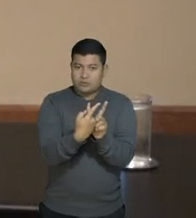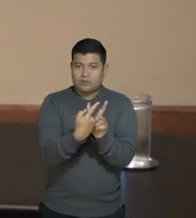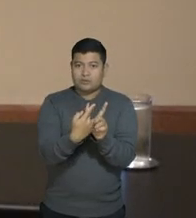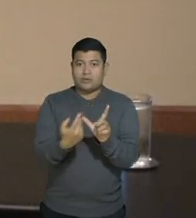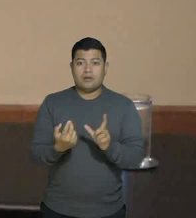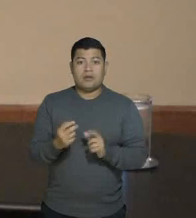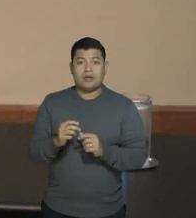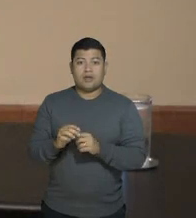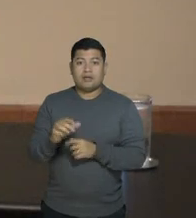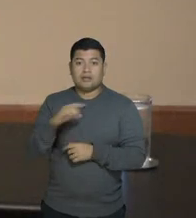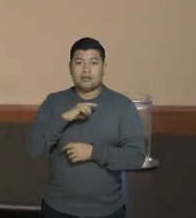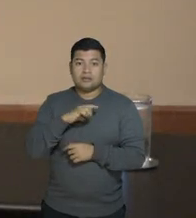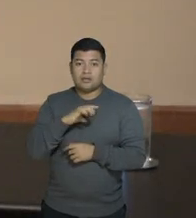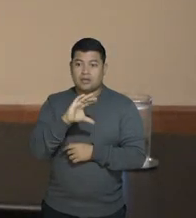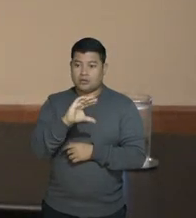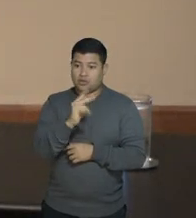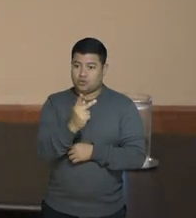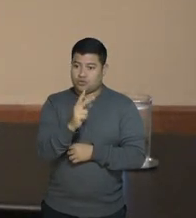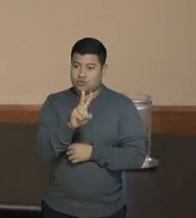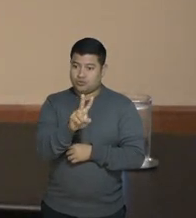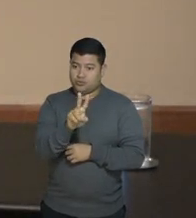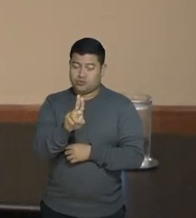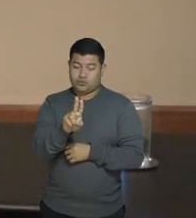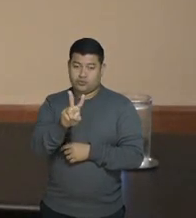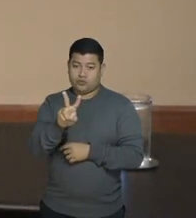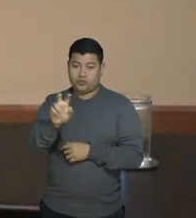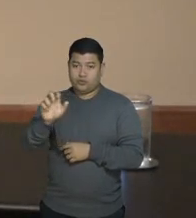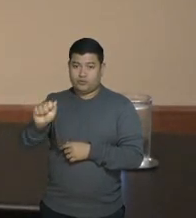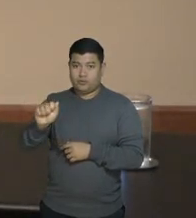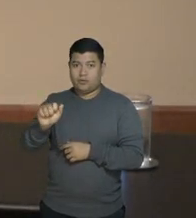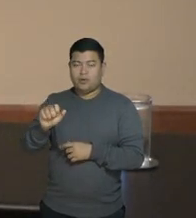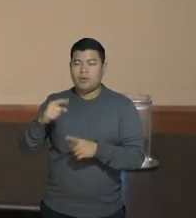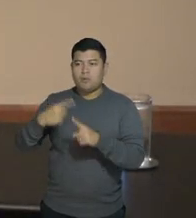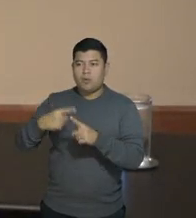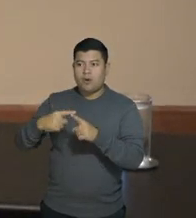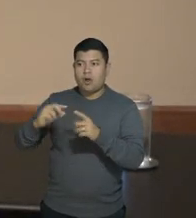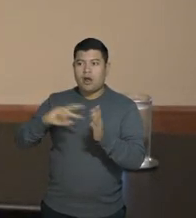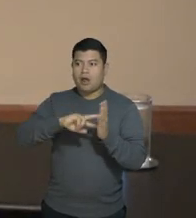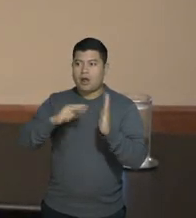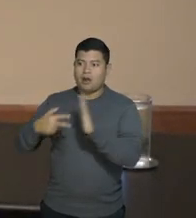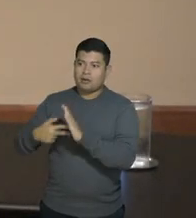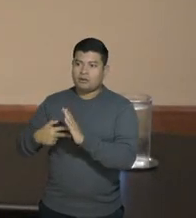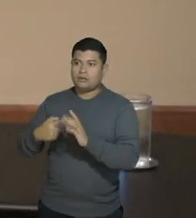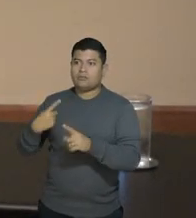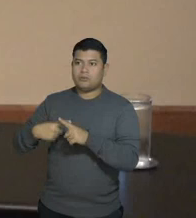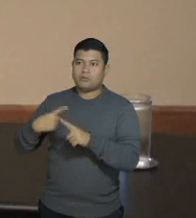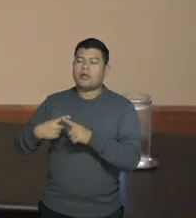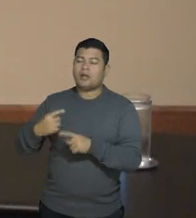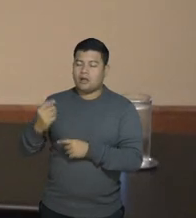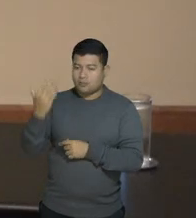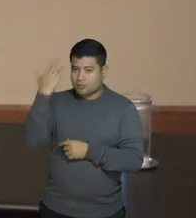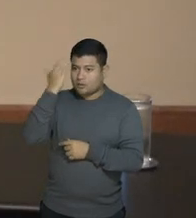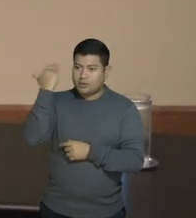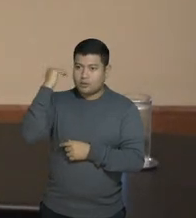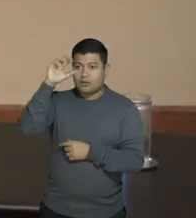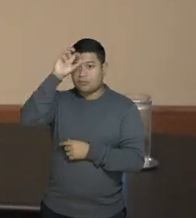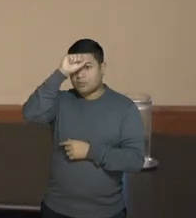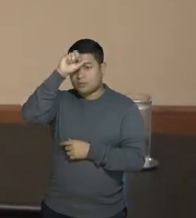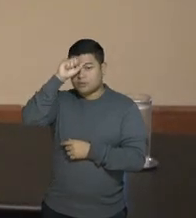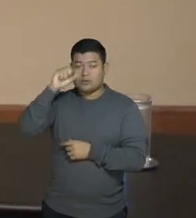Porque existe uma decodificação por trás, uma memória de significado, uma memória fonológica.